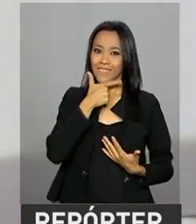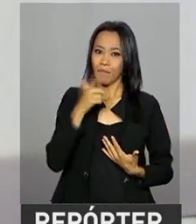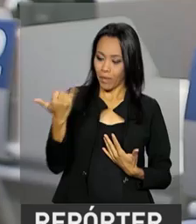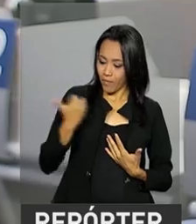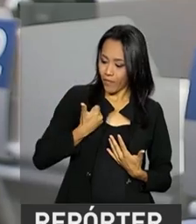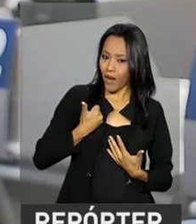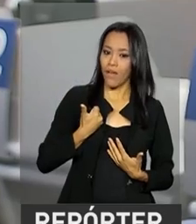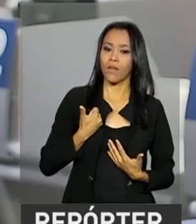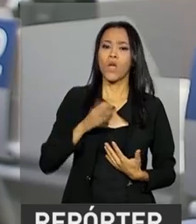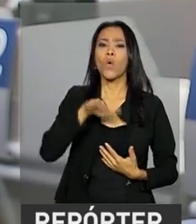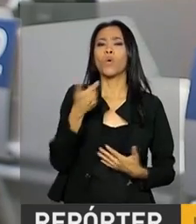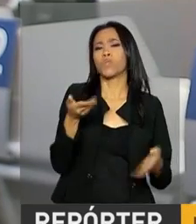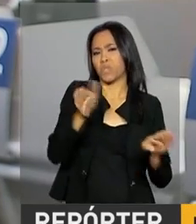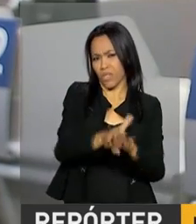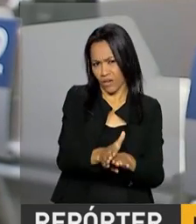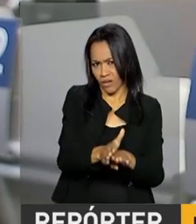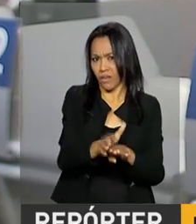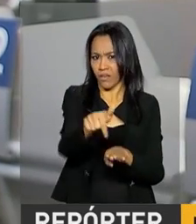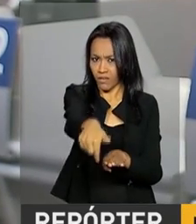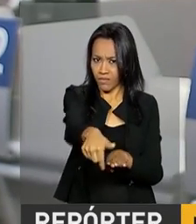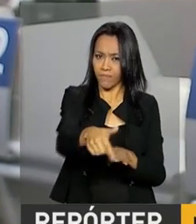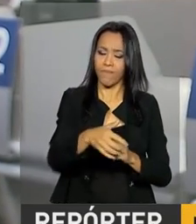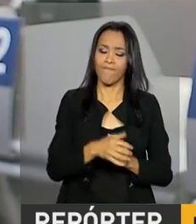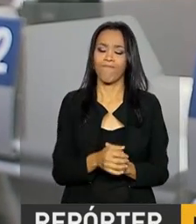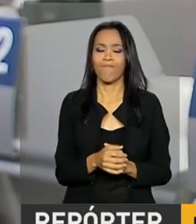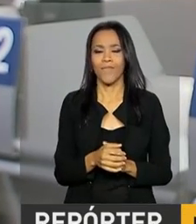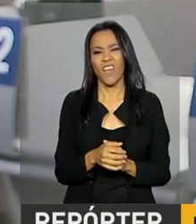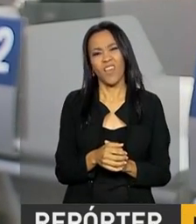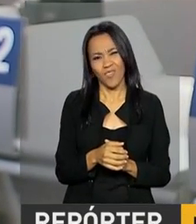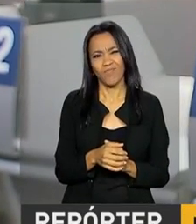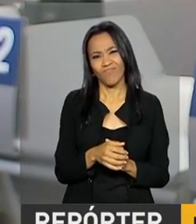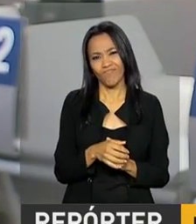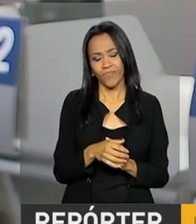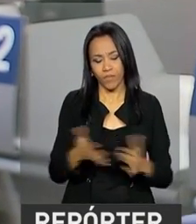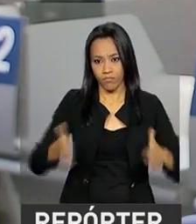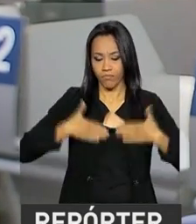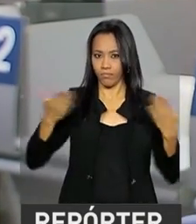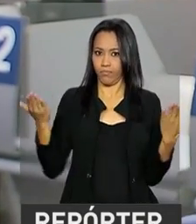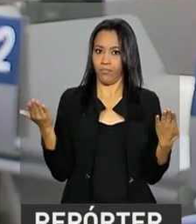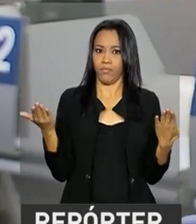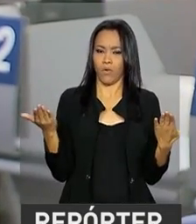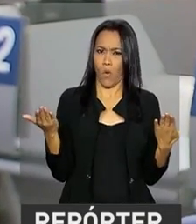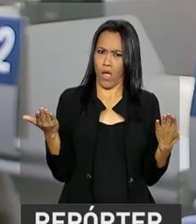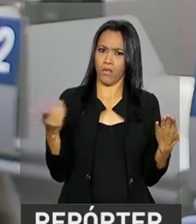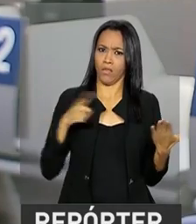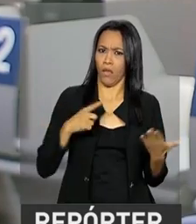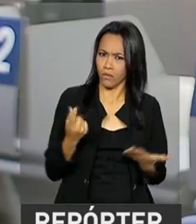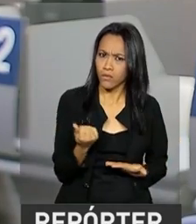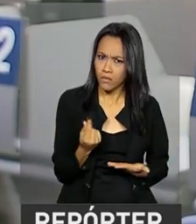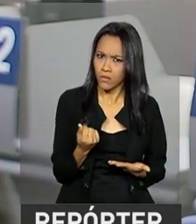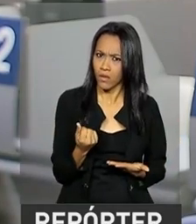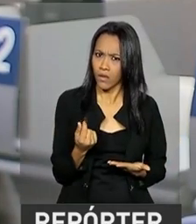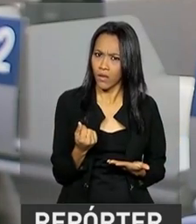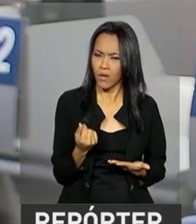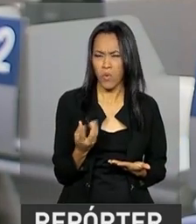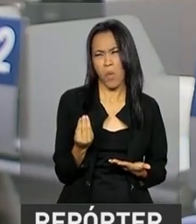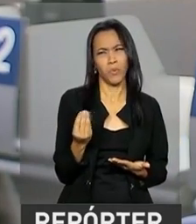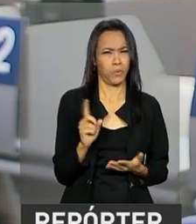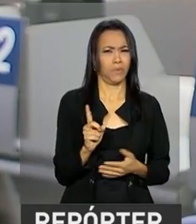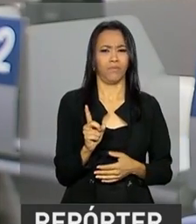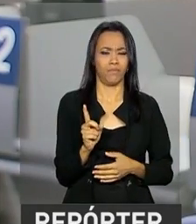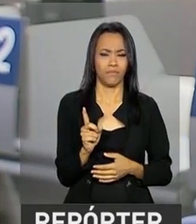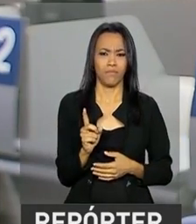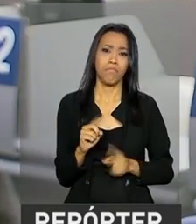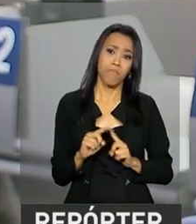que recebeu quando eu cheguei aqui eu eu eu realmente fiquei surpreso tem um valor não é muito